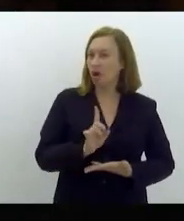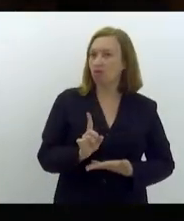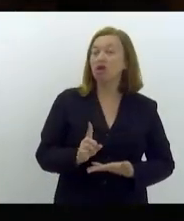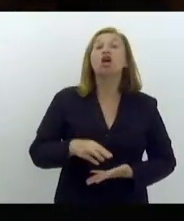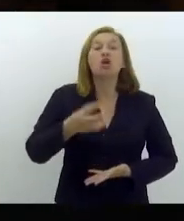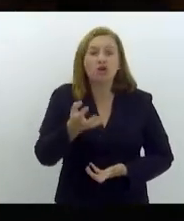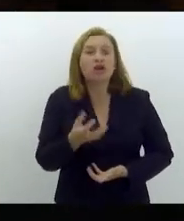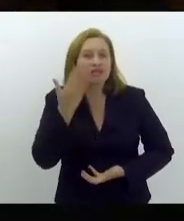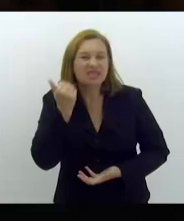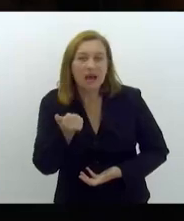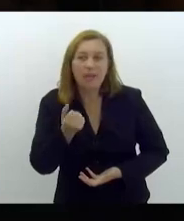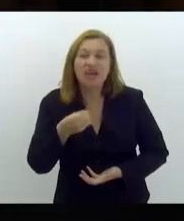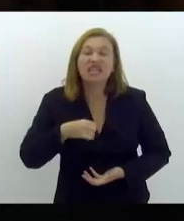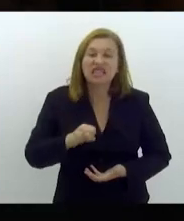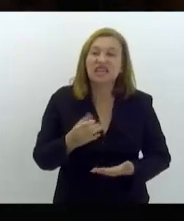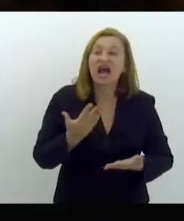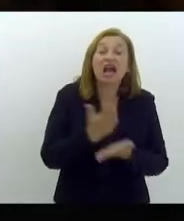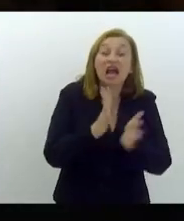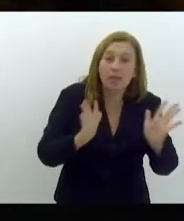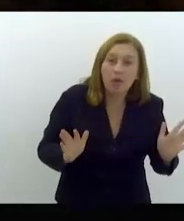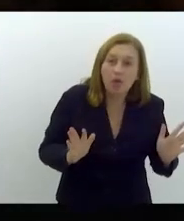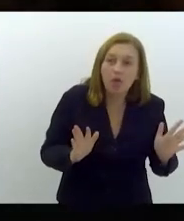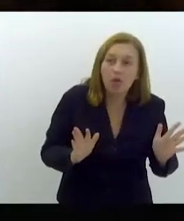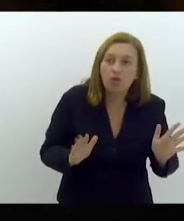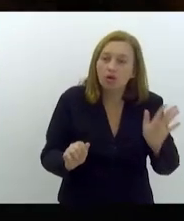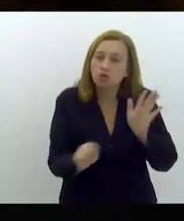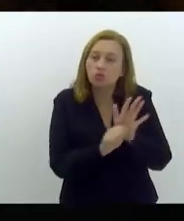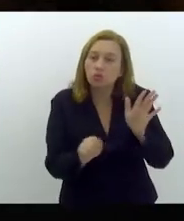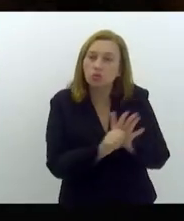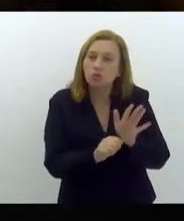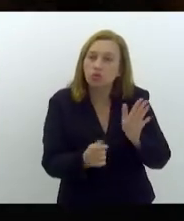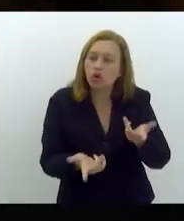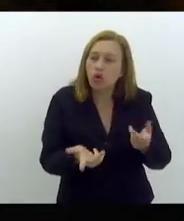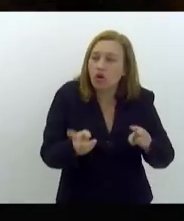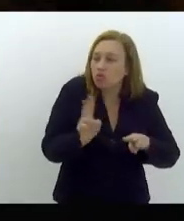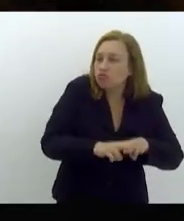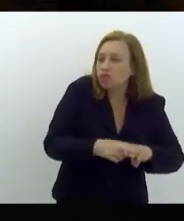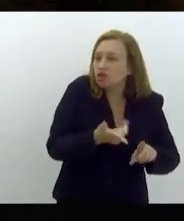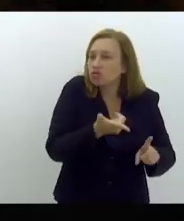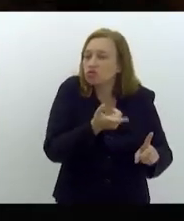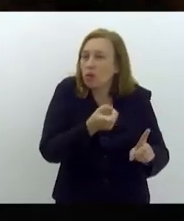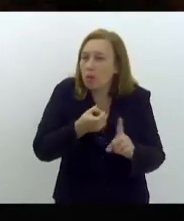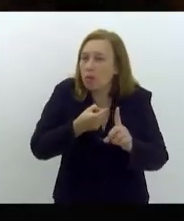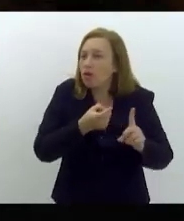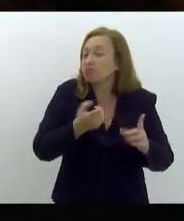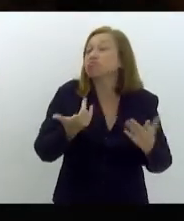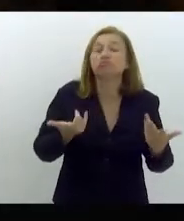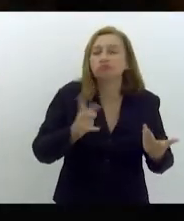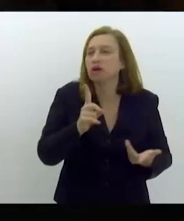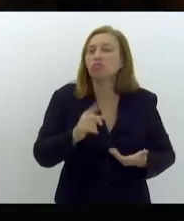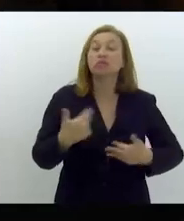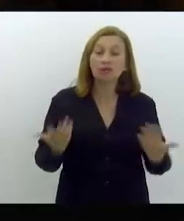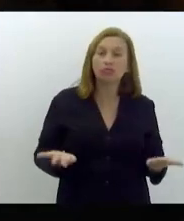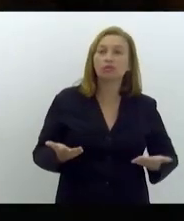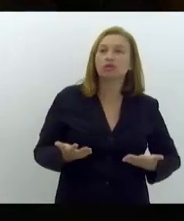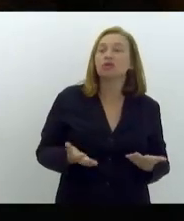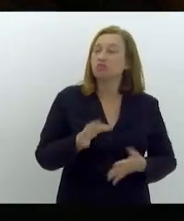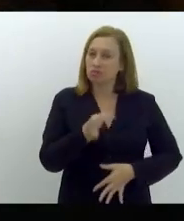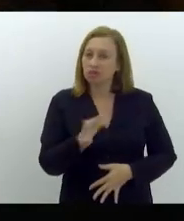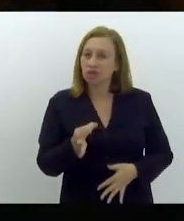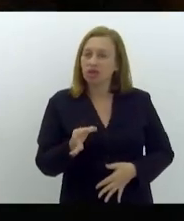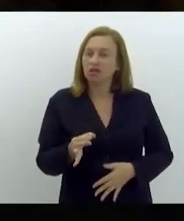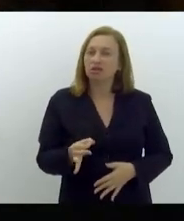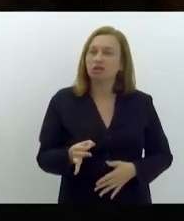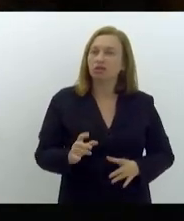eu quero saber se acabou com tráfico de armas Não Acabou então por Óbvio